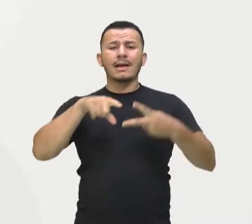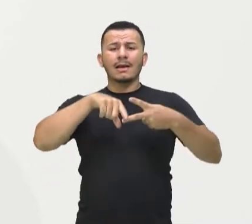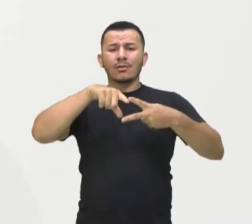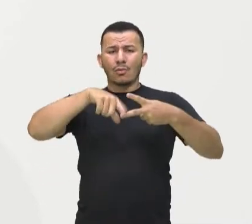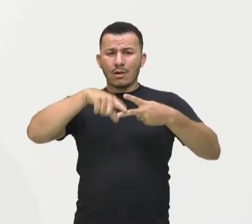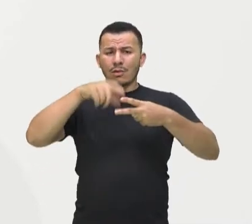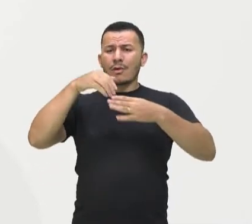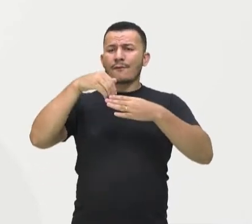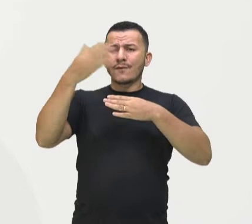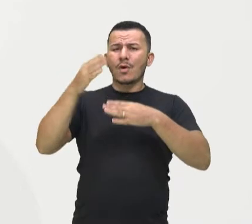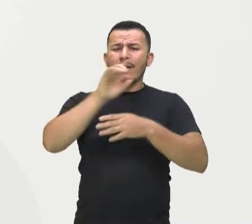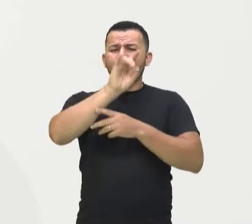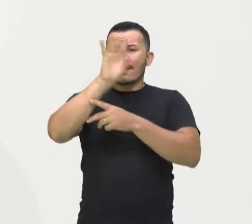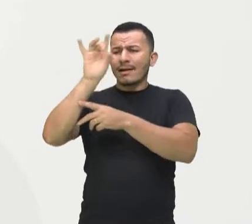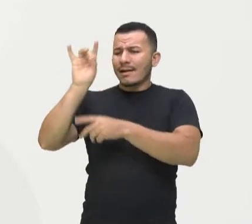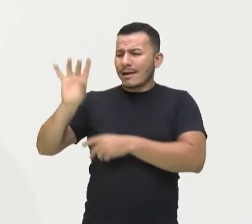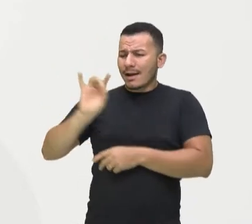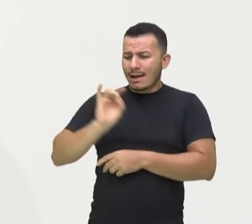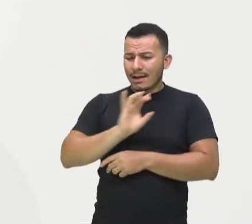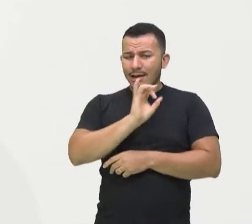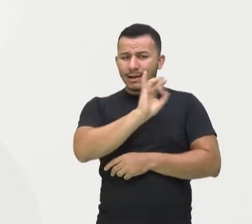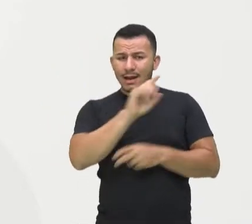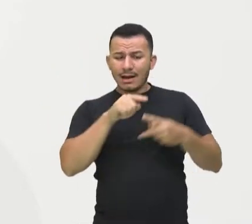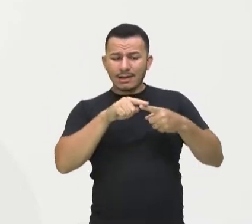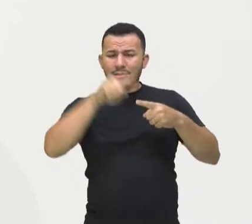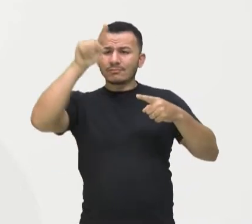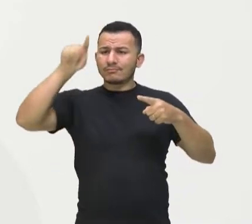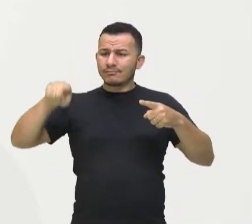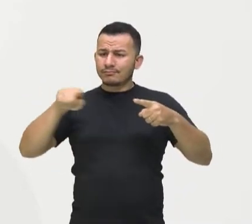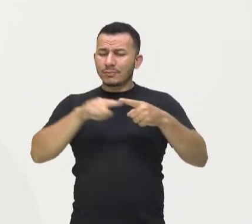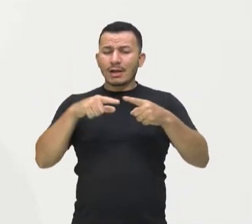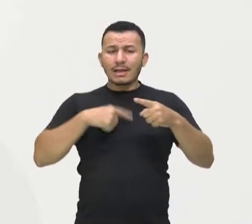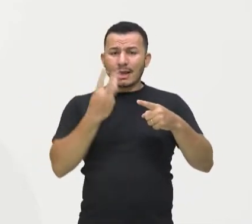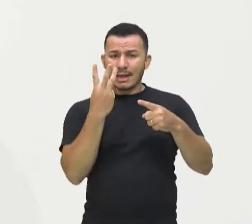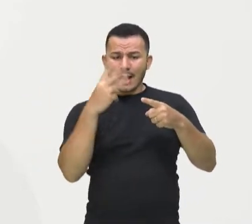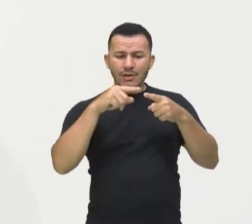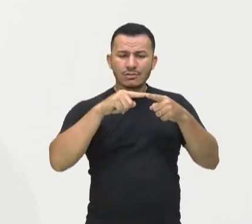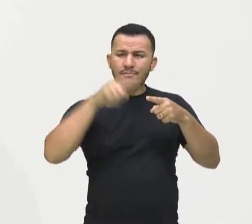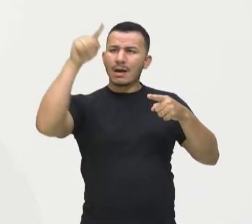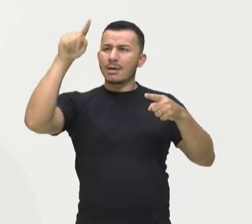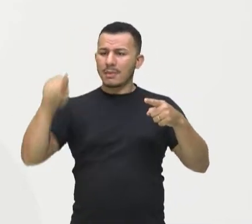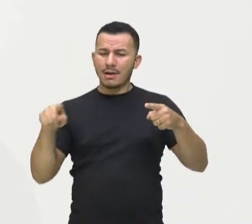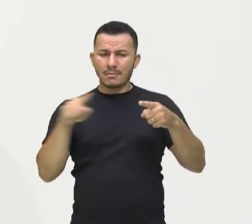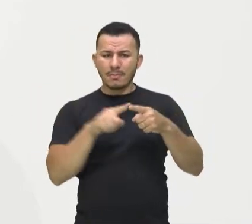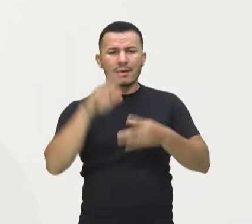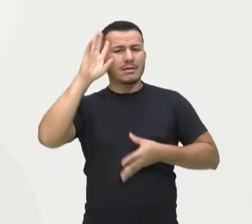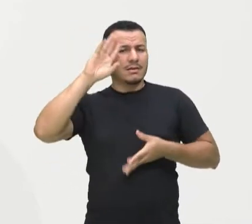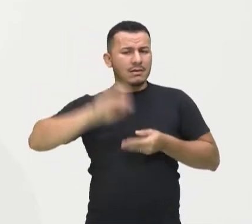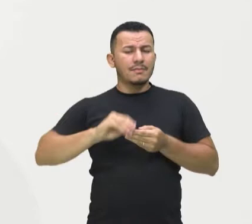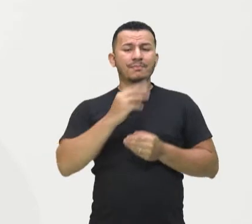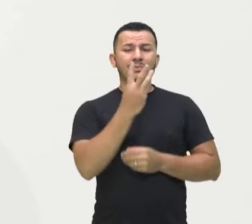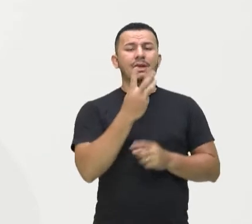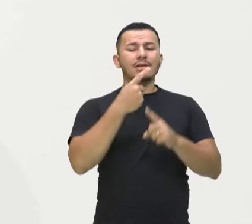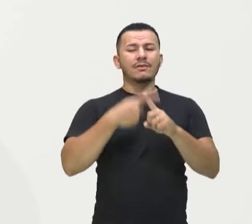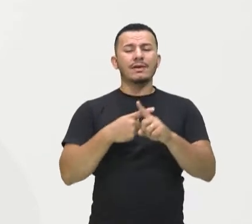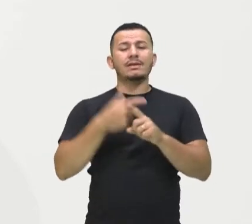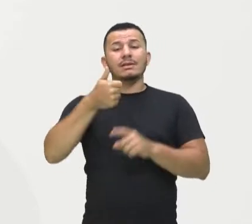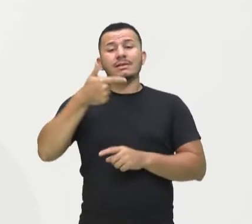externos de um triângulo, os externos, como tem três ângulos, é só a gente fazer 3 vezes 120, que é igual a